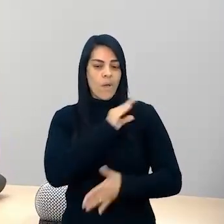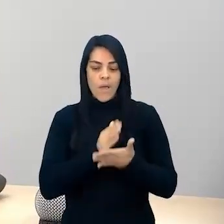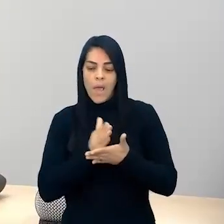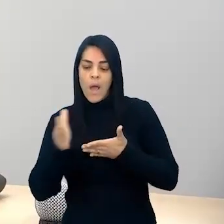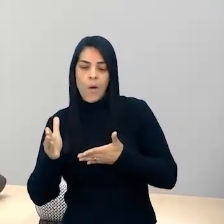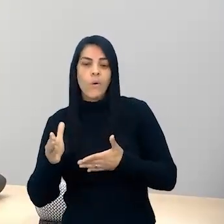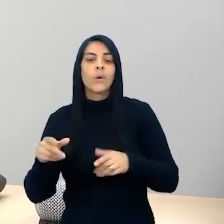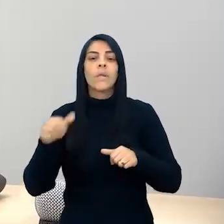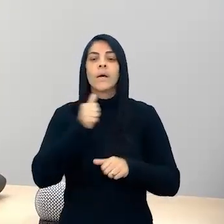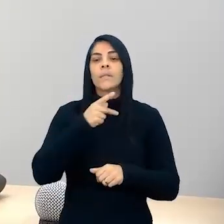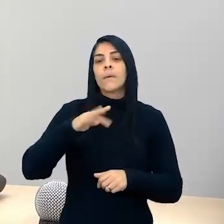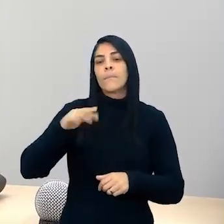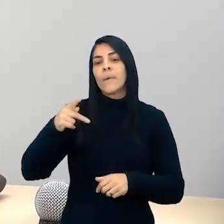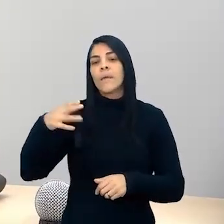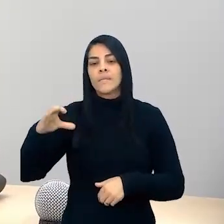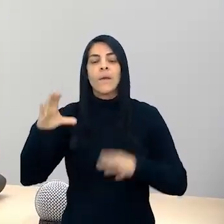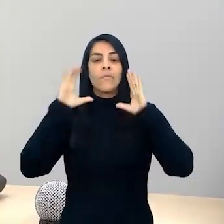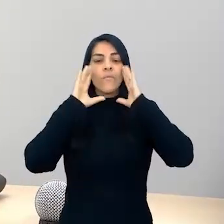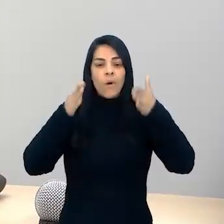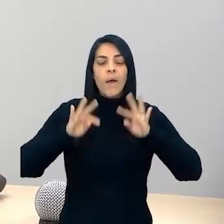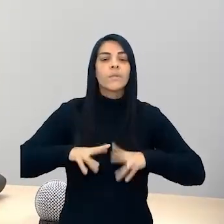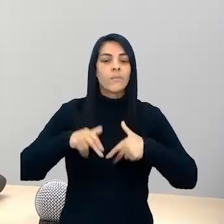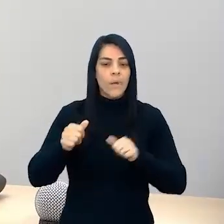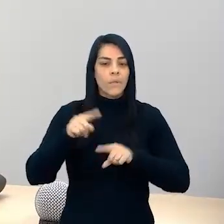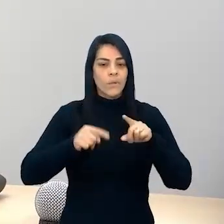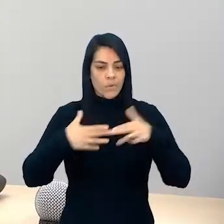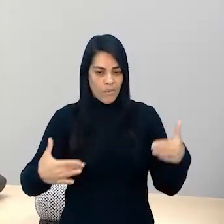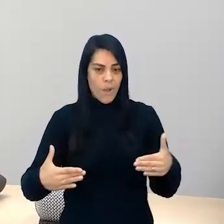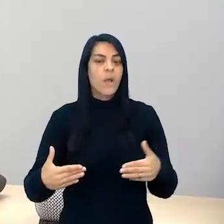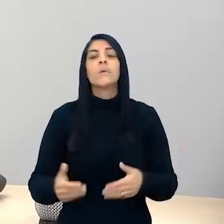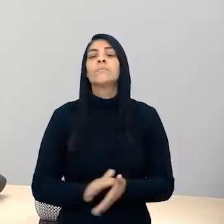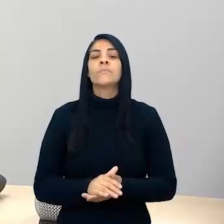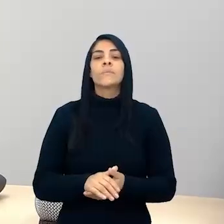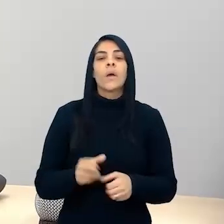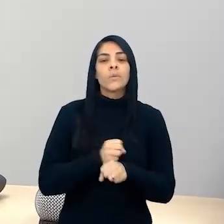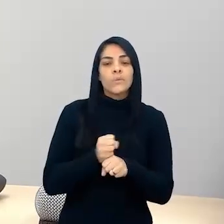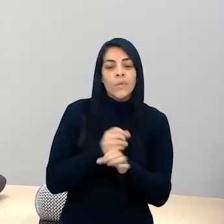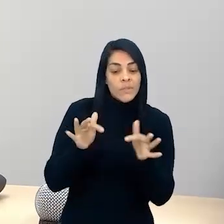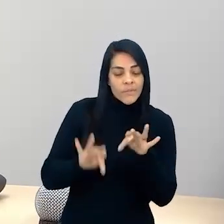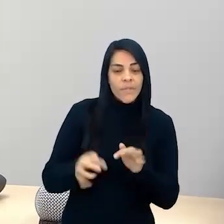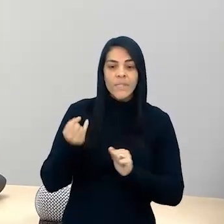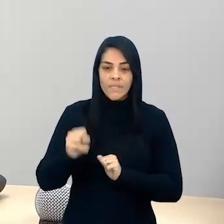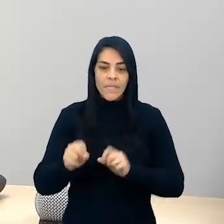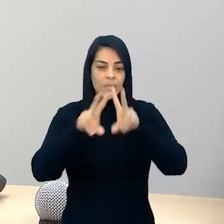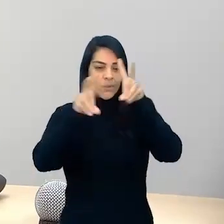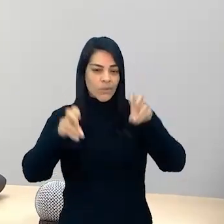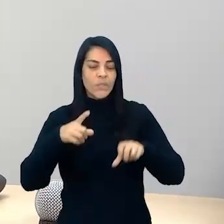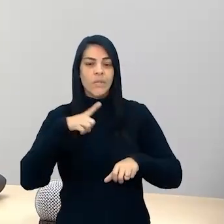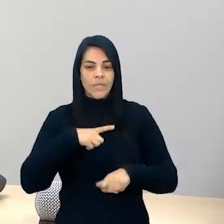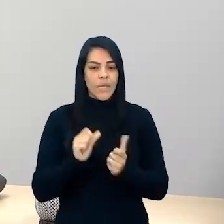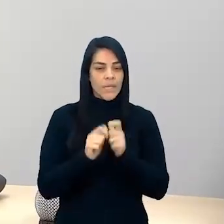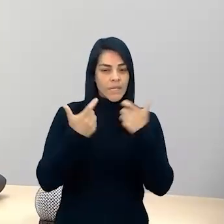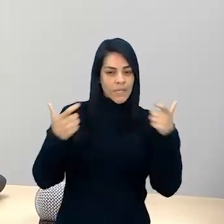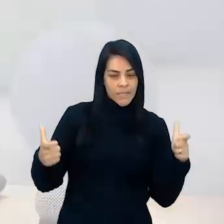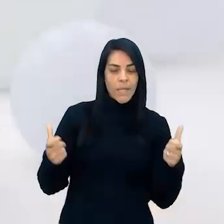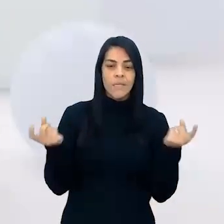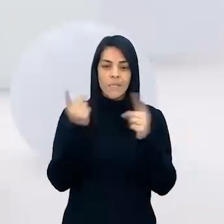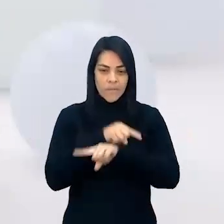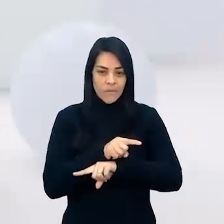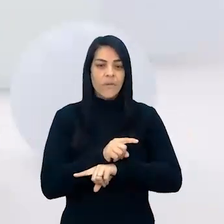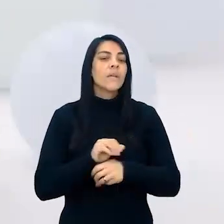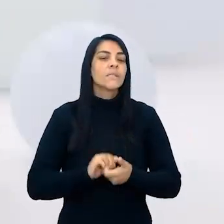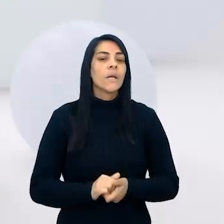metade da ATPC vai ser voltada a todo o material dos anos finais. Então, se no título está escrito grandezas inversamente